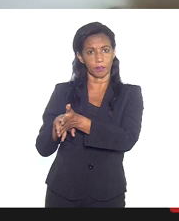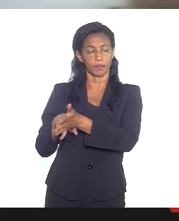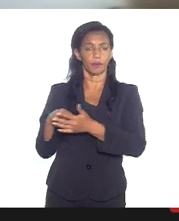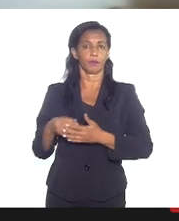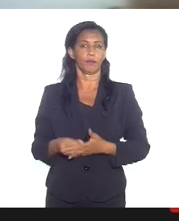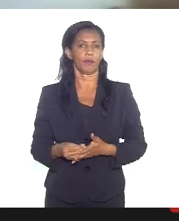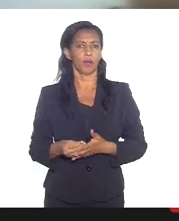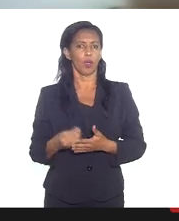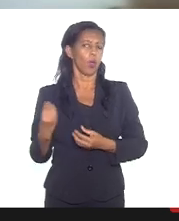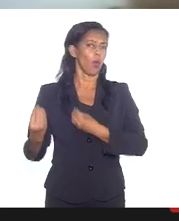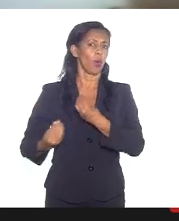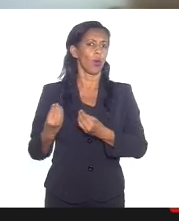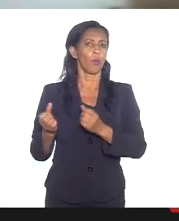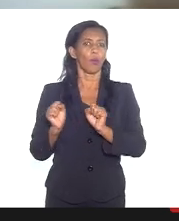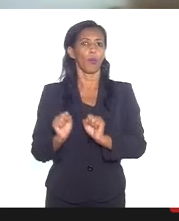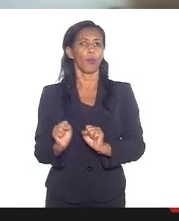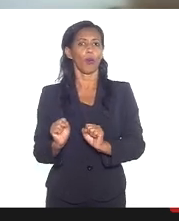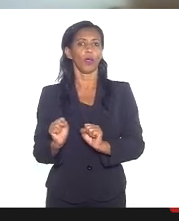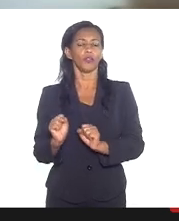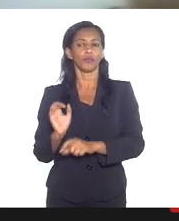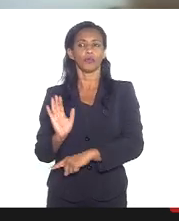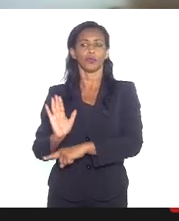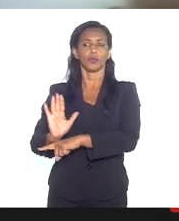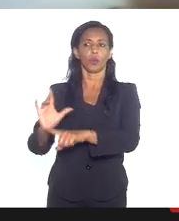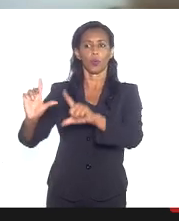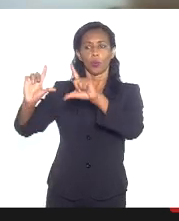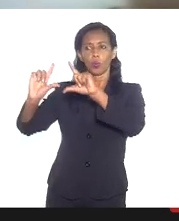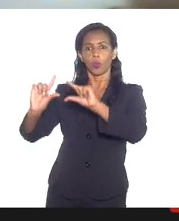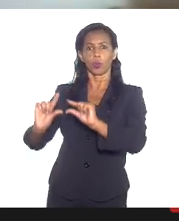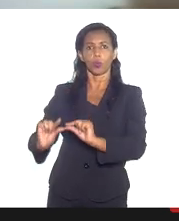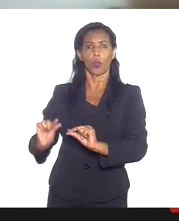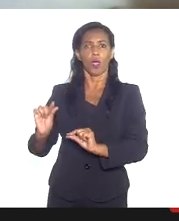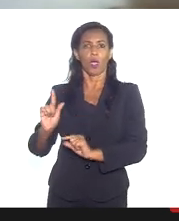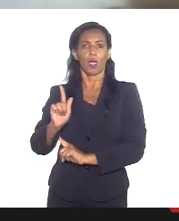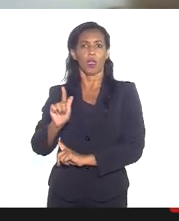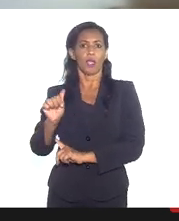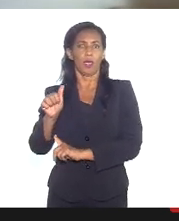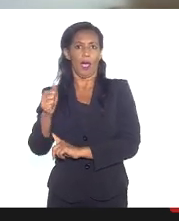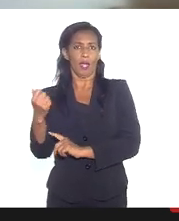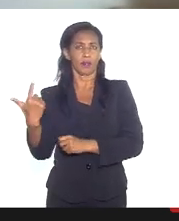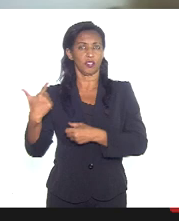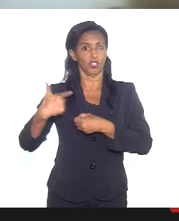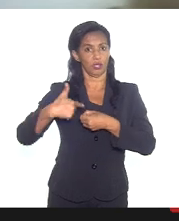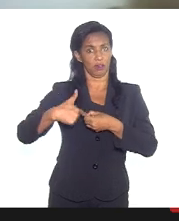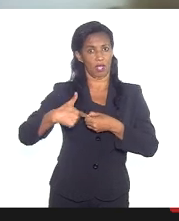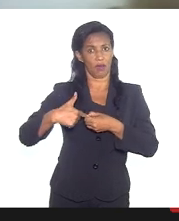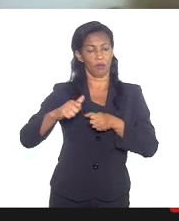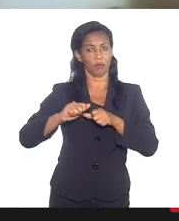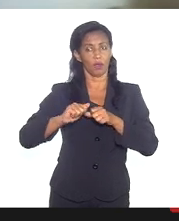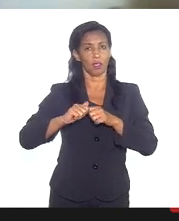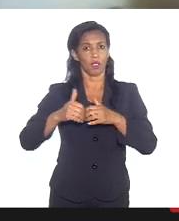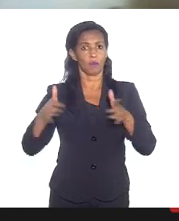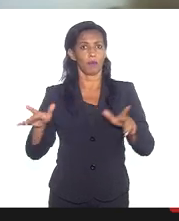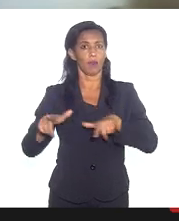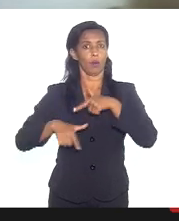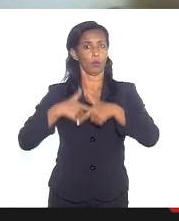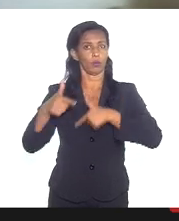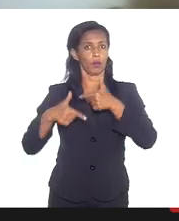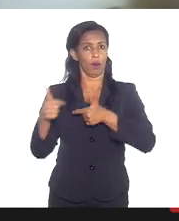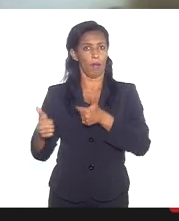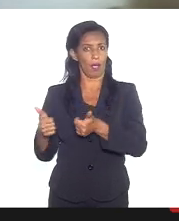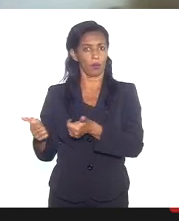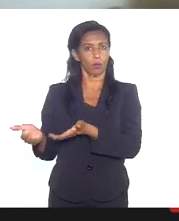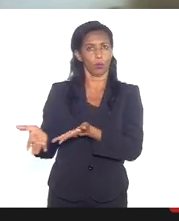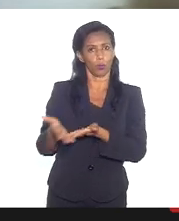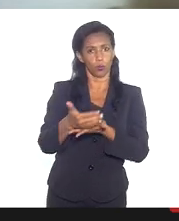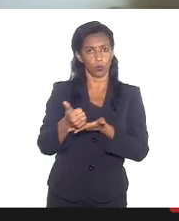desenvolvimento podem ajudar a minimizar o volume de gás reinjetado e ampliar o mercado consumidor de gás?